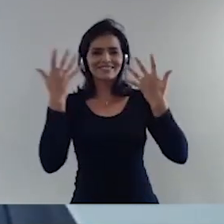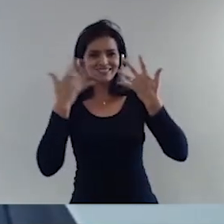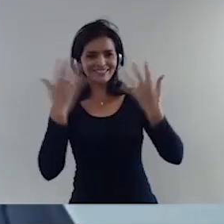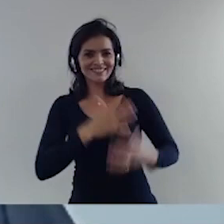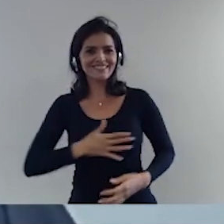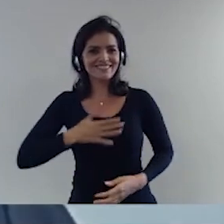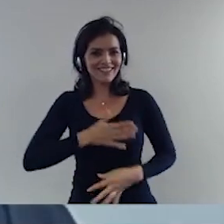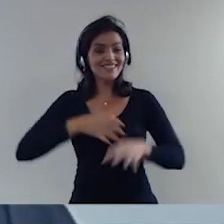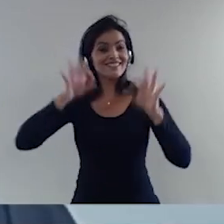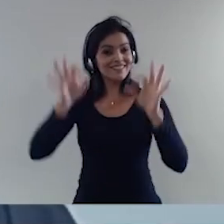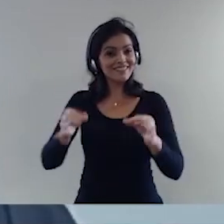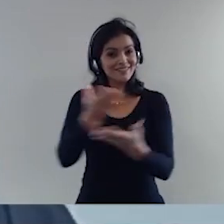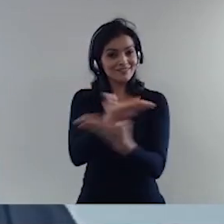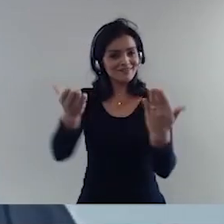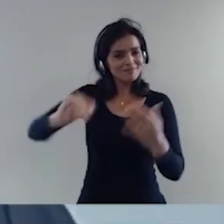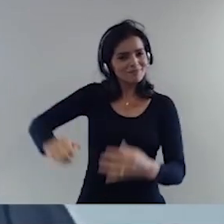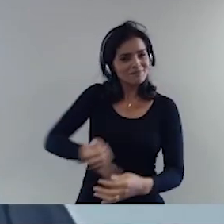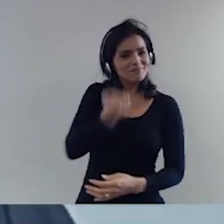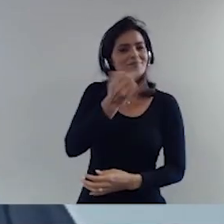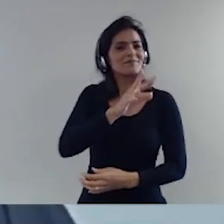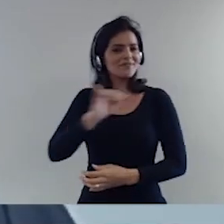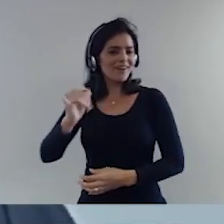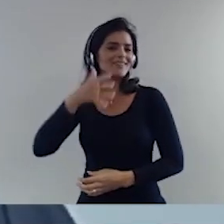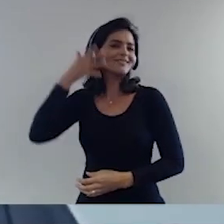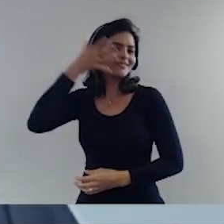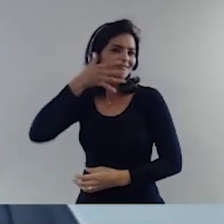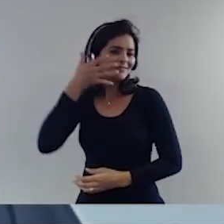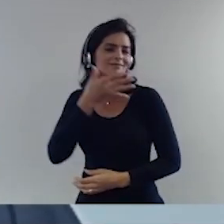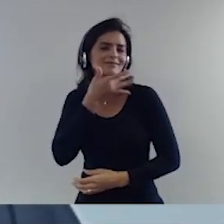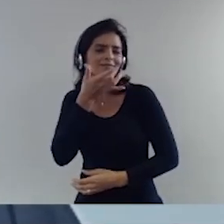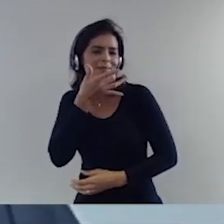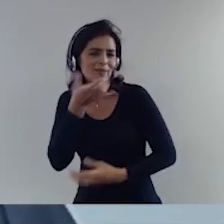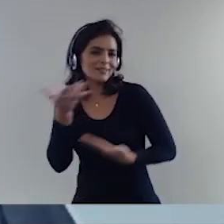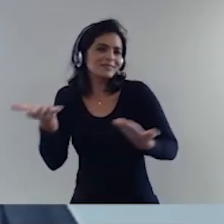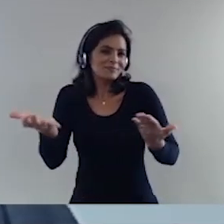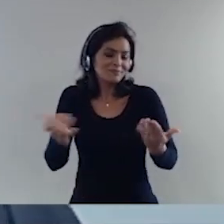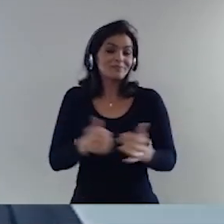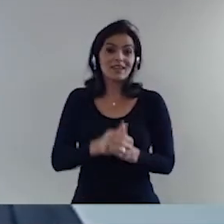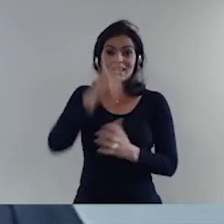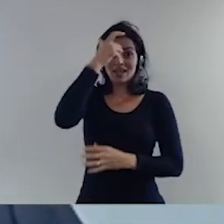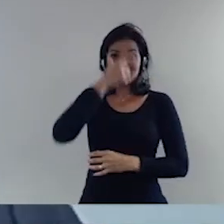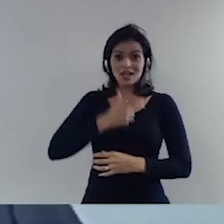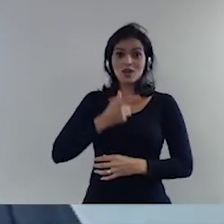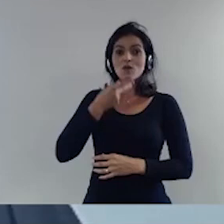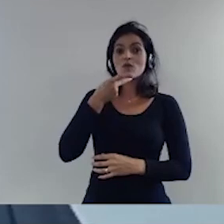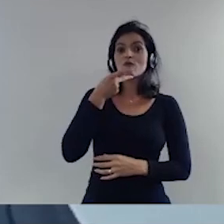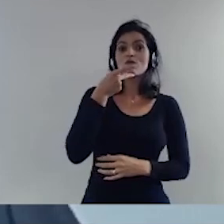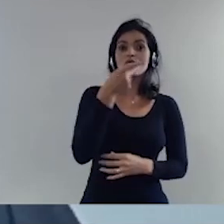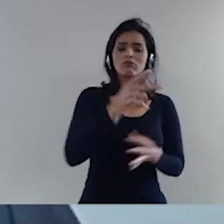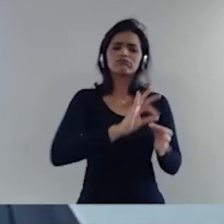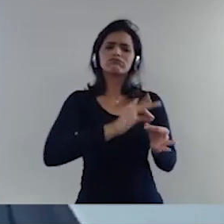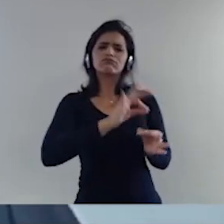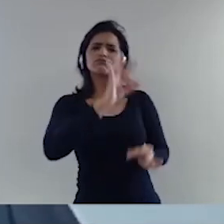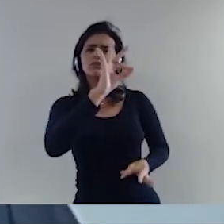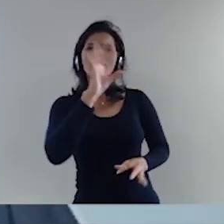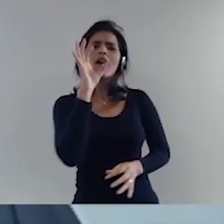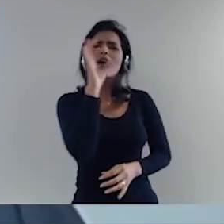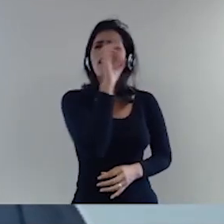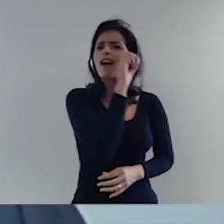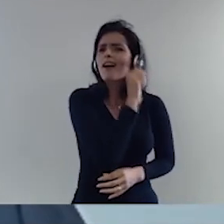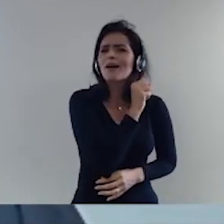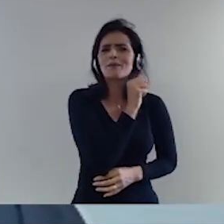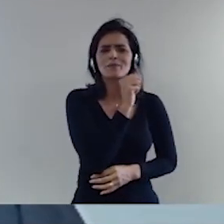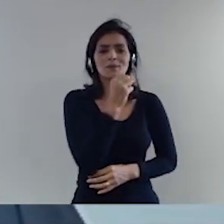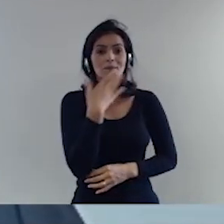tenho certeza que todos aproveitarão bastante do debate. Da minha parte, vou tecer algumas rapidíssimas